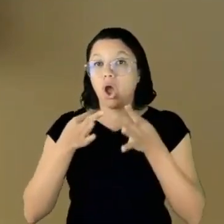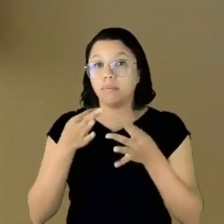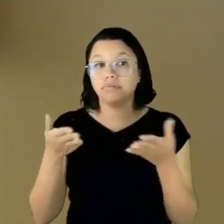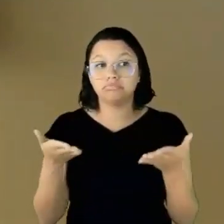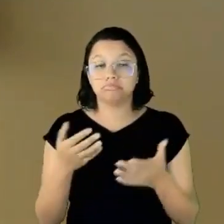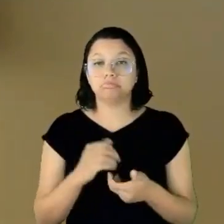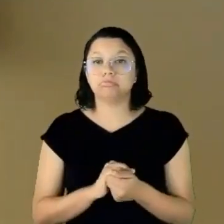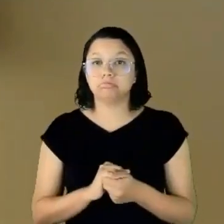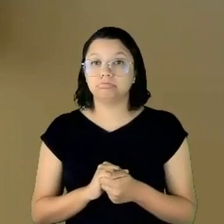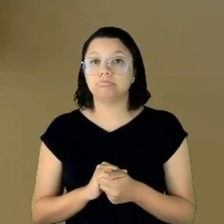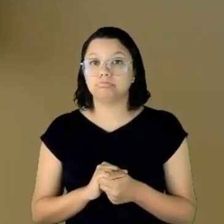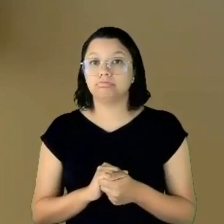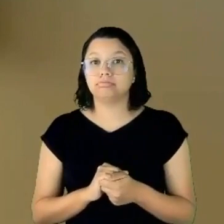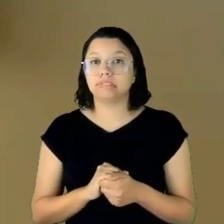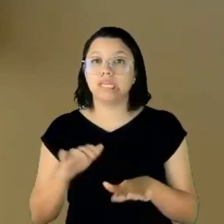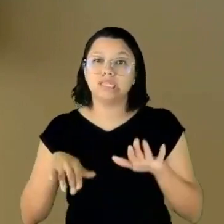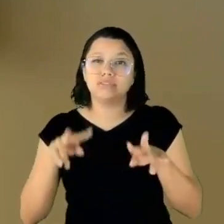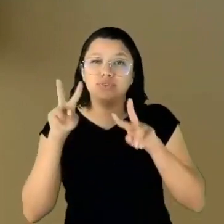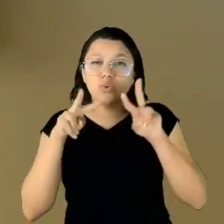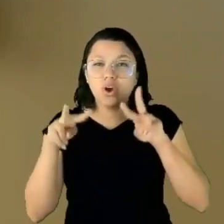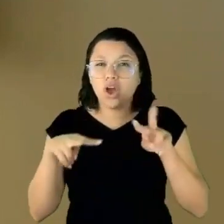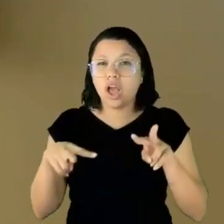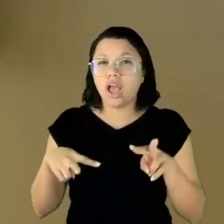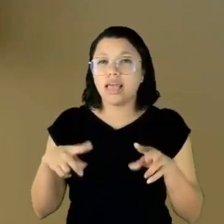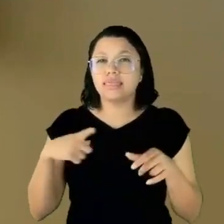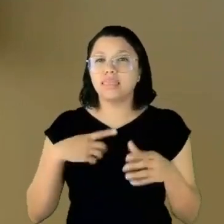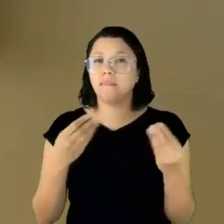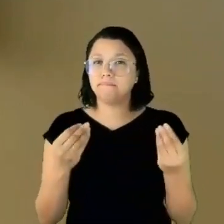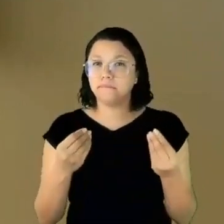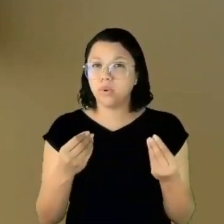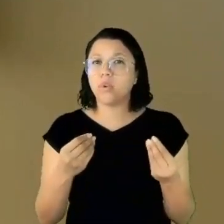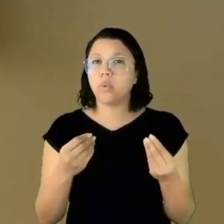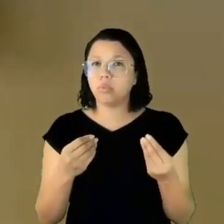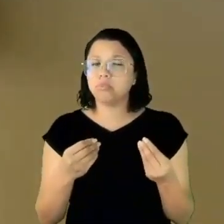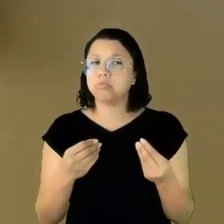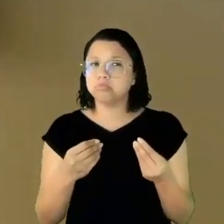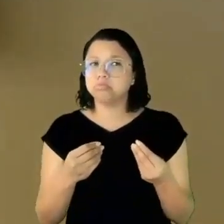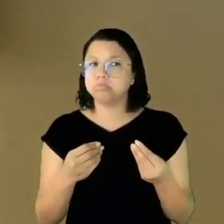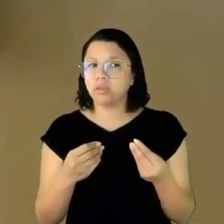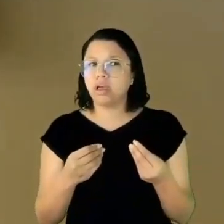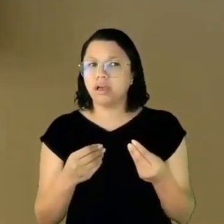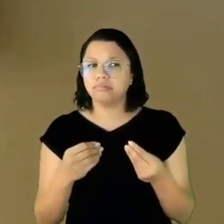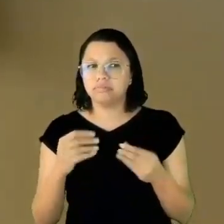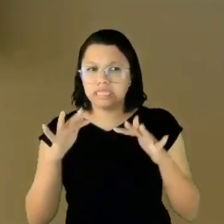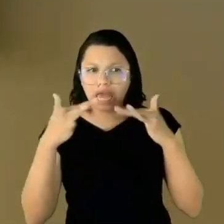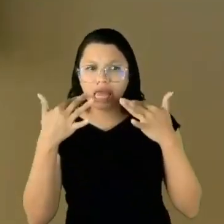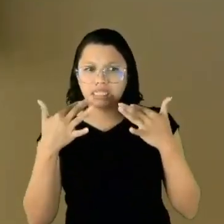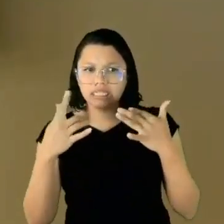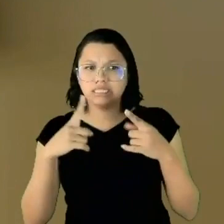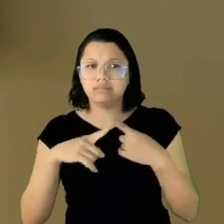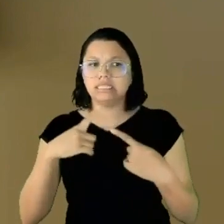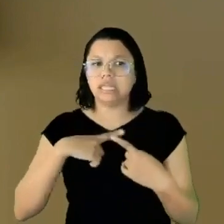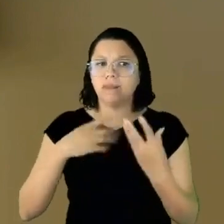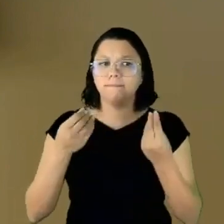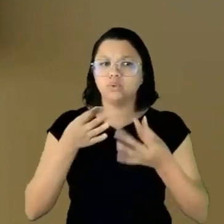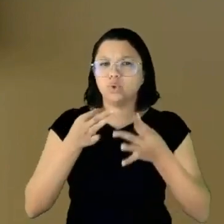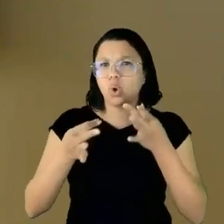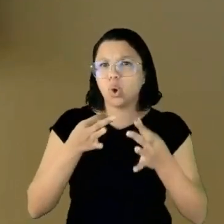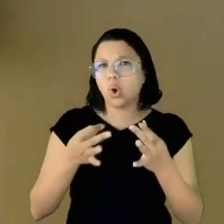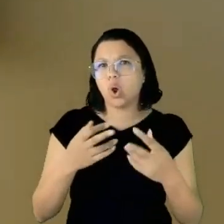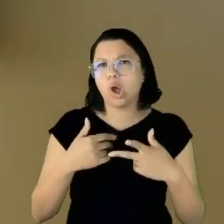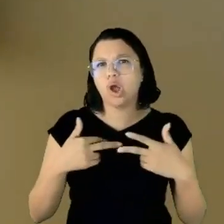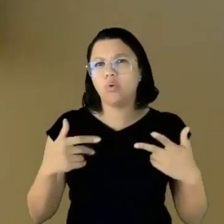comentários aqui né às vezes aí eu fico lendo tem muita muitas coisas interessantíssimas aqui mas tem muitos comentários enfim coisas que